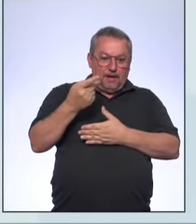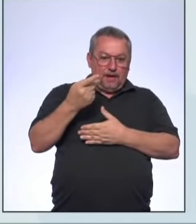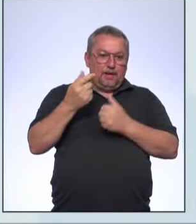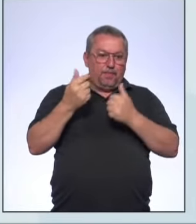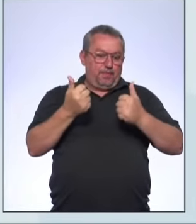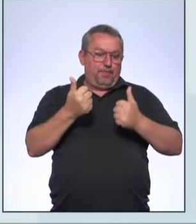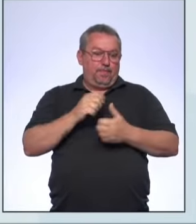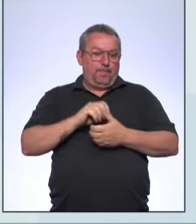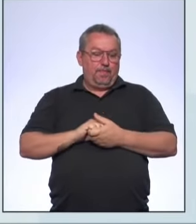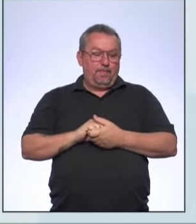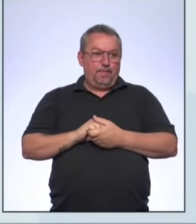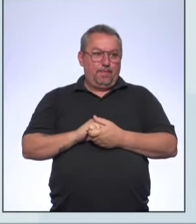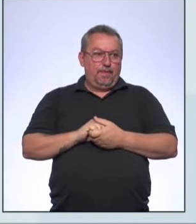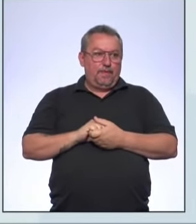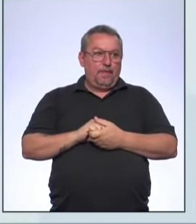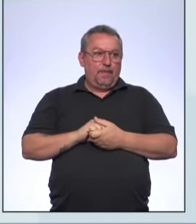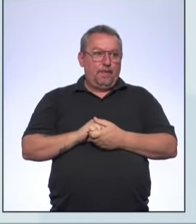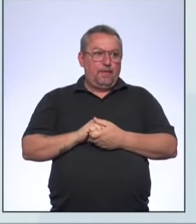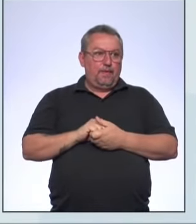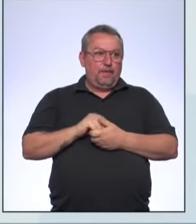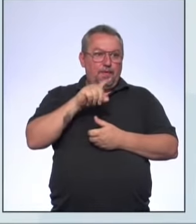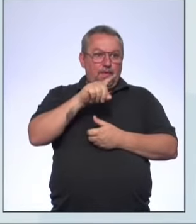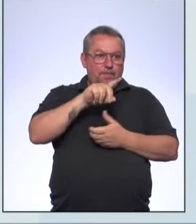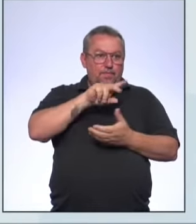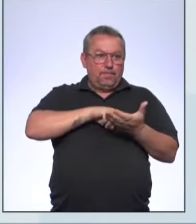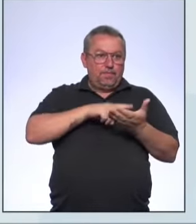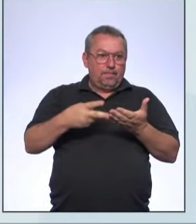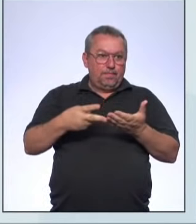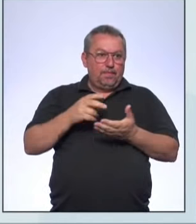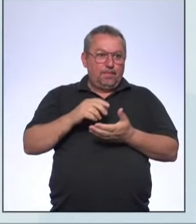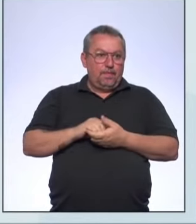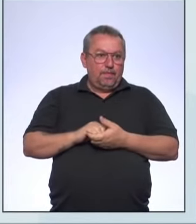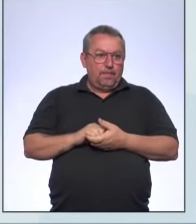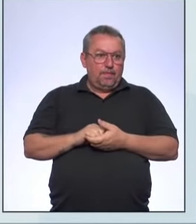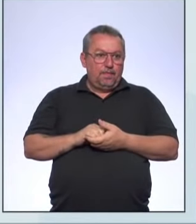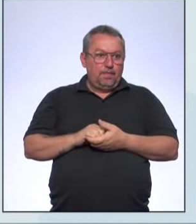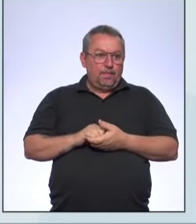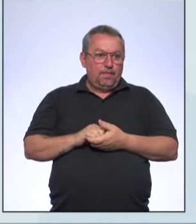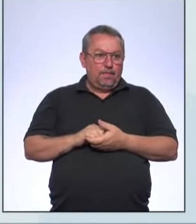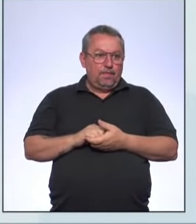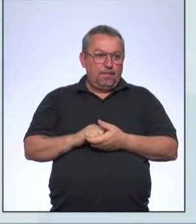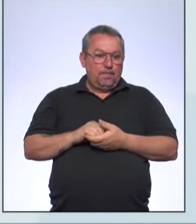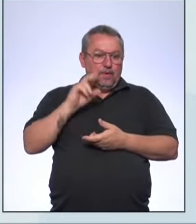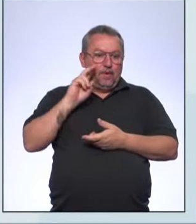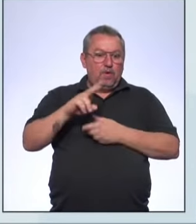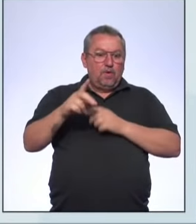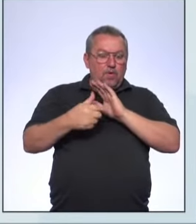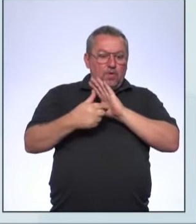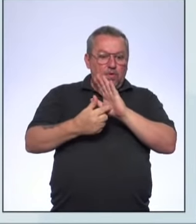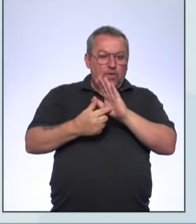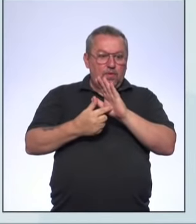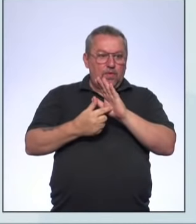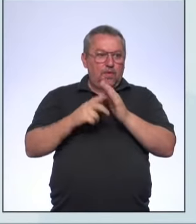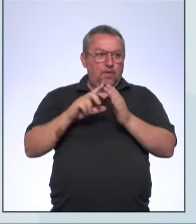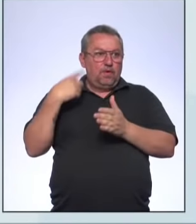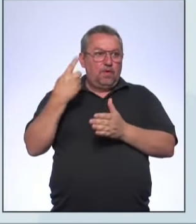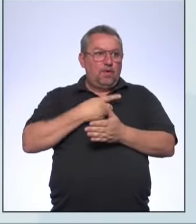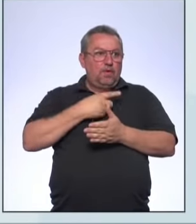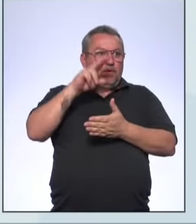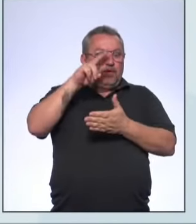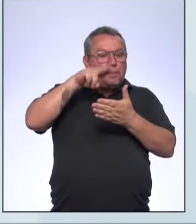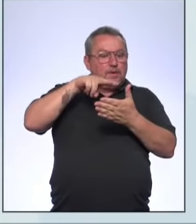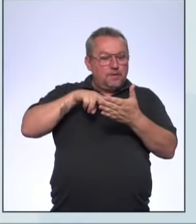tá certo e eu leio e você traduz agora são produzidas tem que só levar essa figura